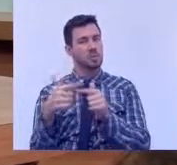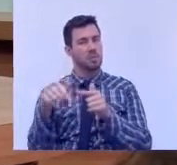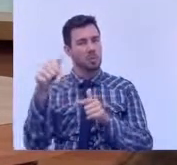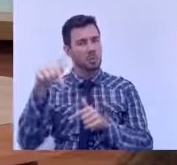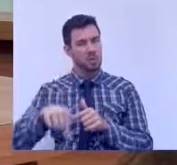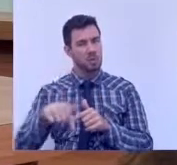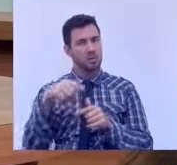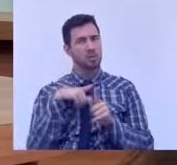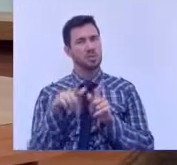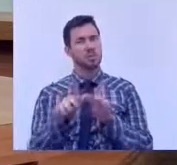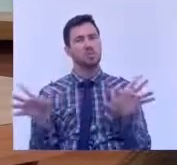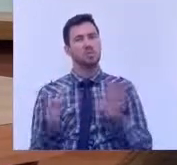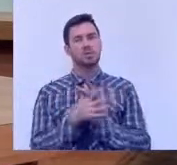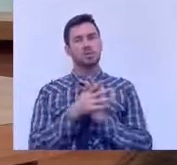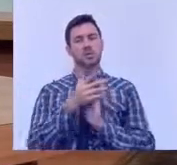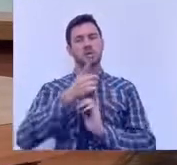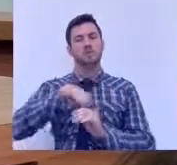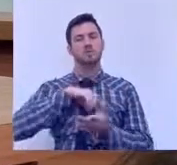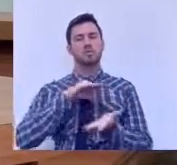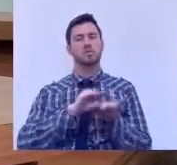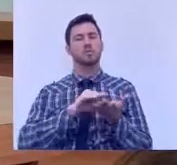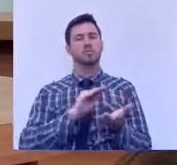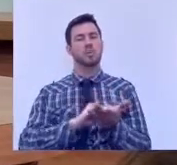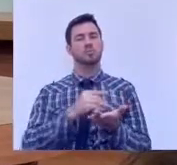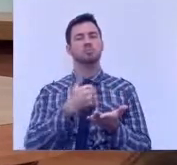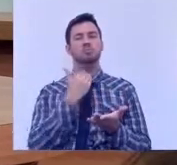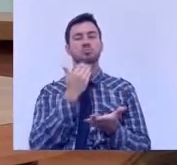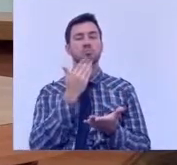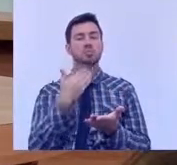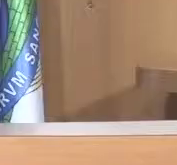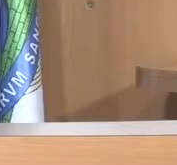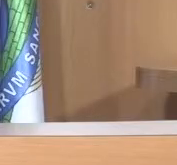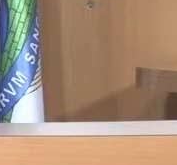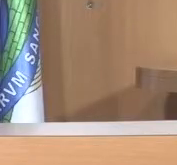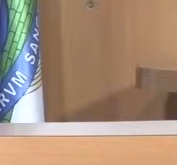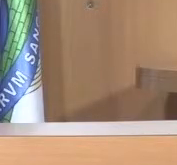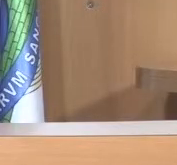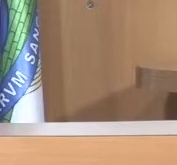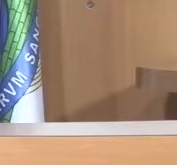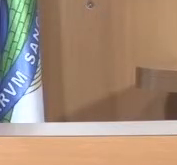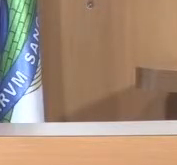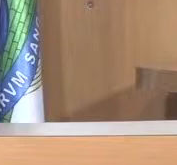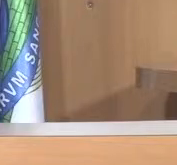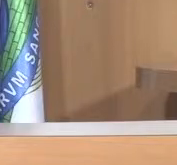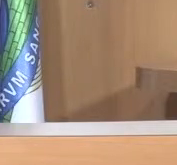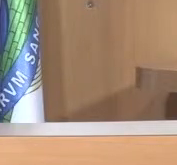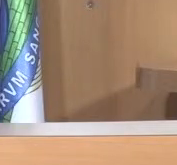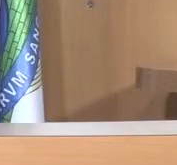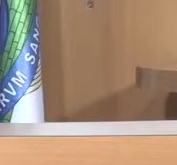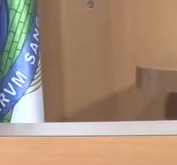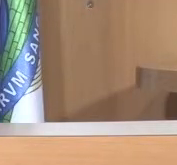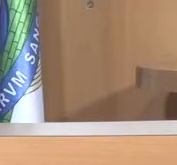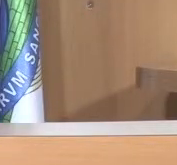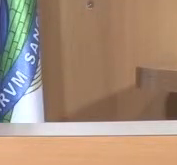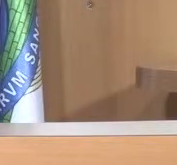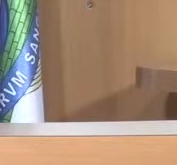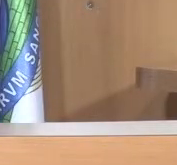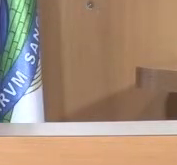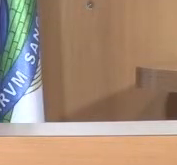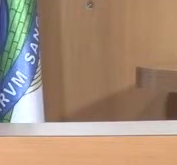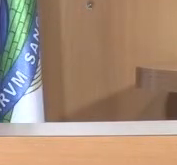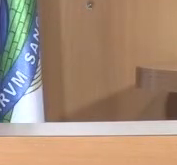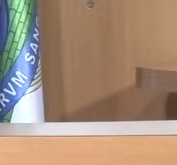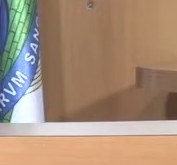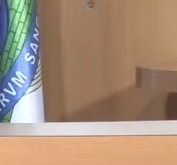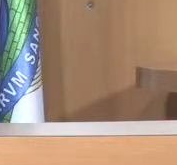sem enterrar os nossos mortos. Rômulo Ornelas, também do PT, sugeriu a criação